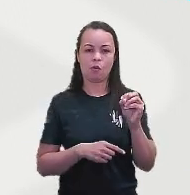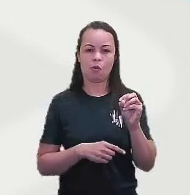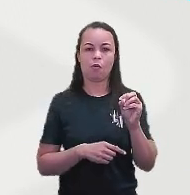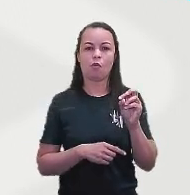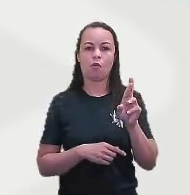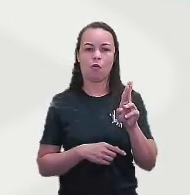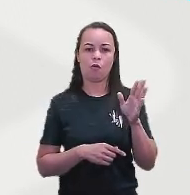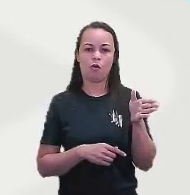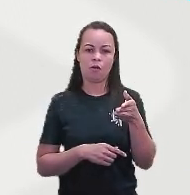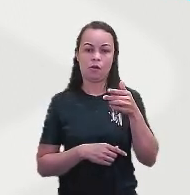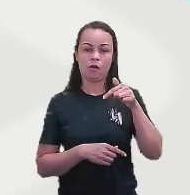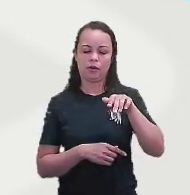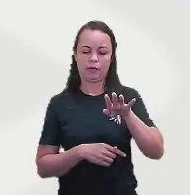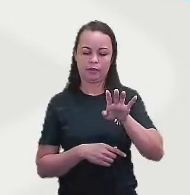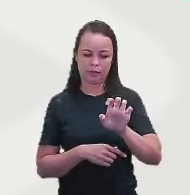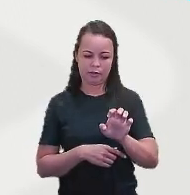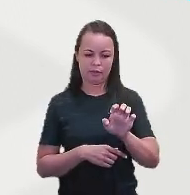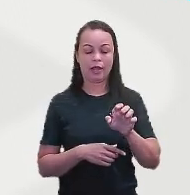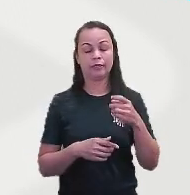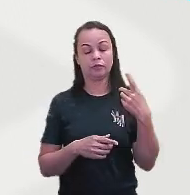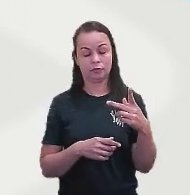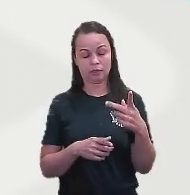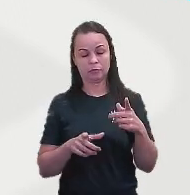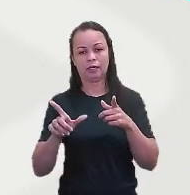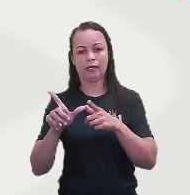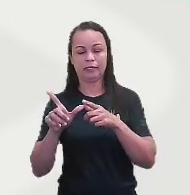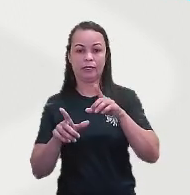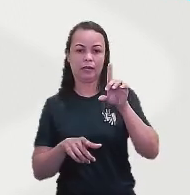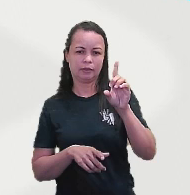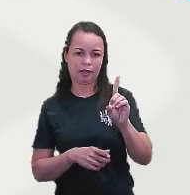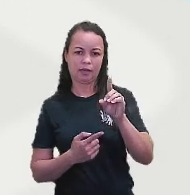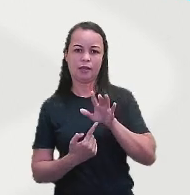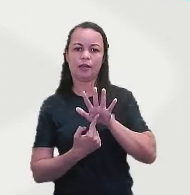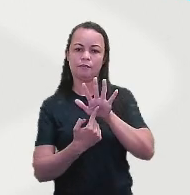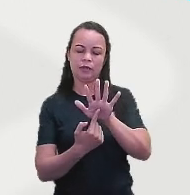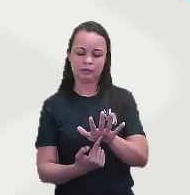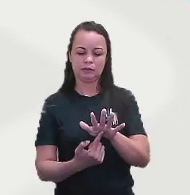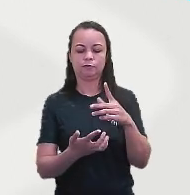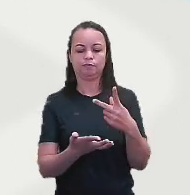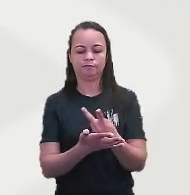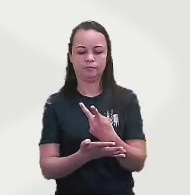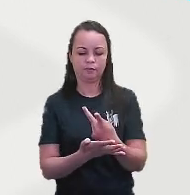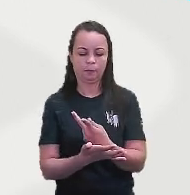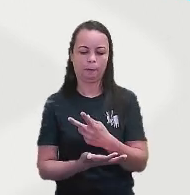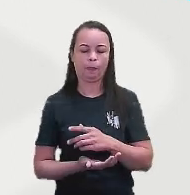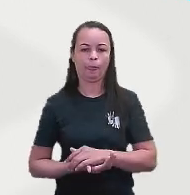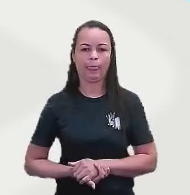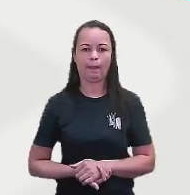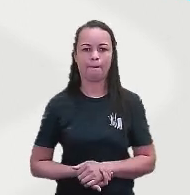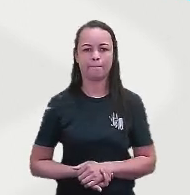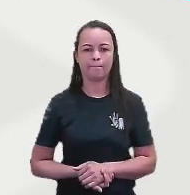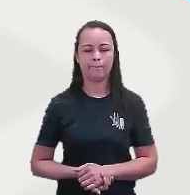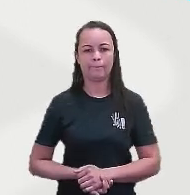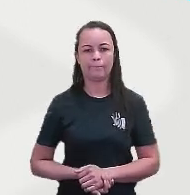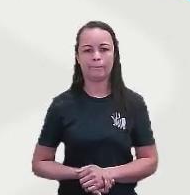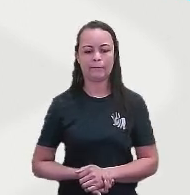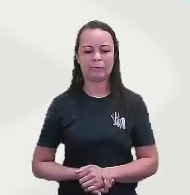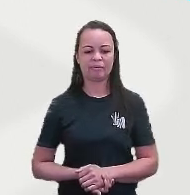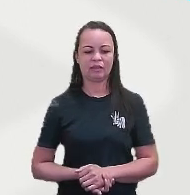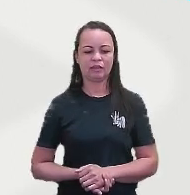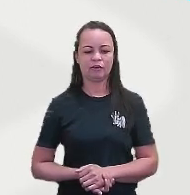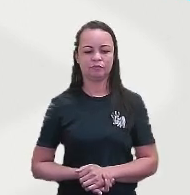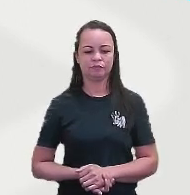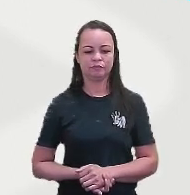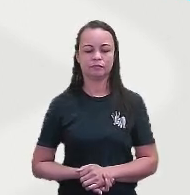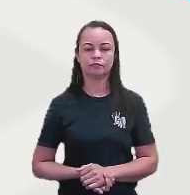nesse caso, temos aí a letrinha D como apresentando aí um erro, tá? Vamos para a